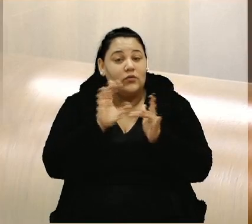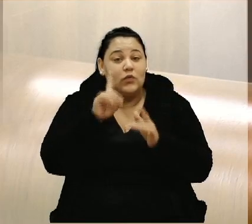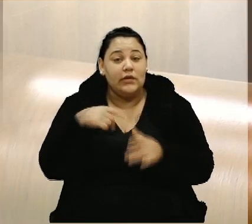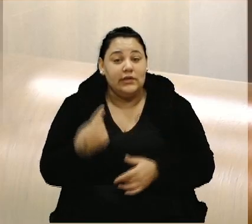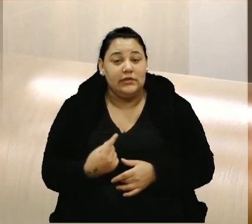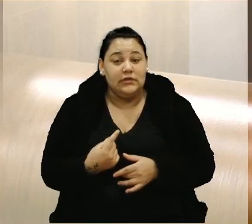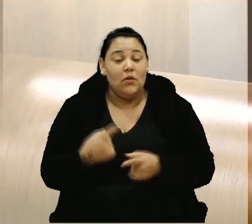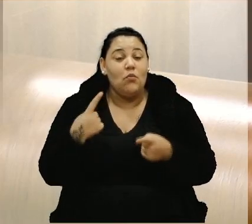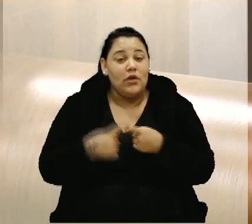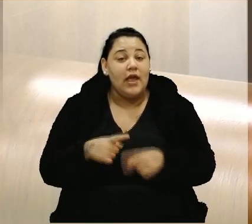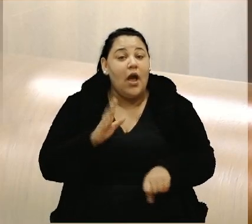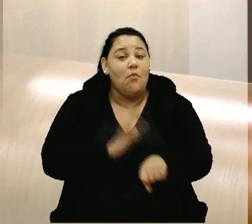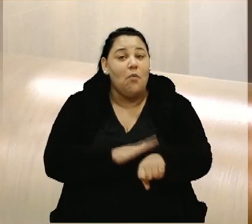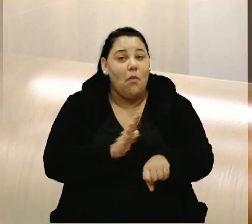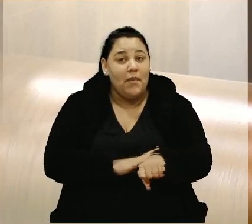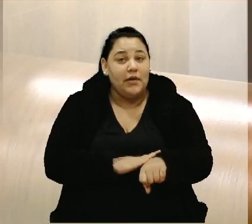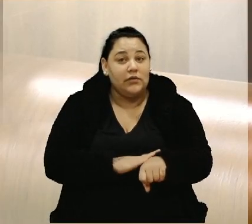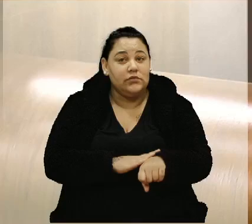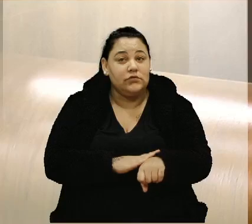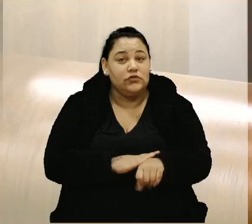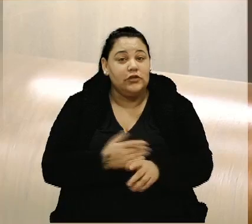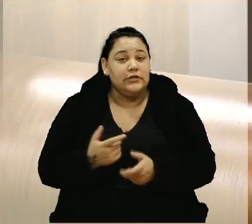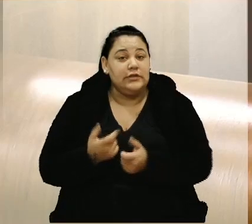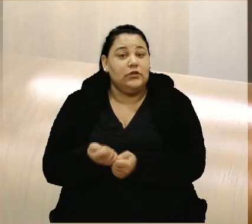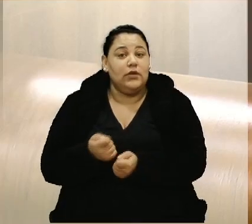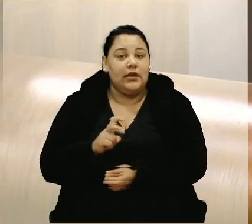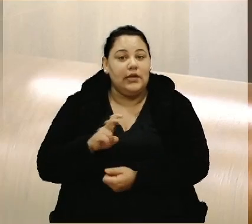o momento de economizarmos 500 mil por mês.